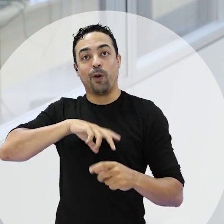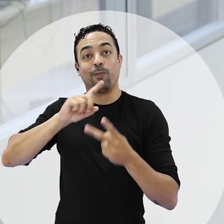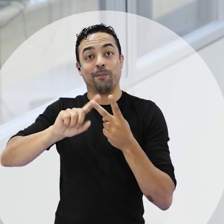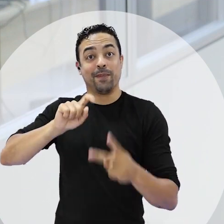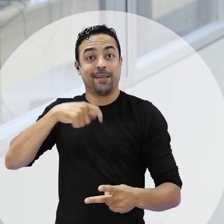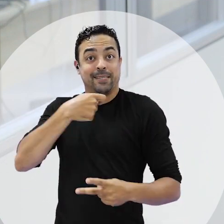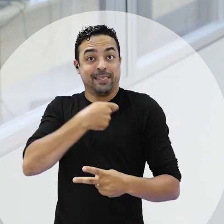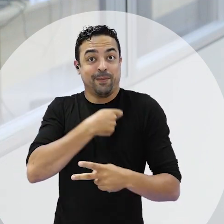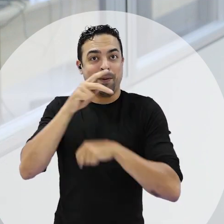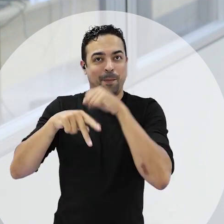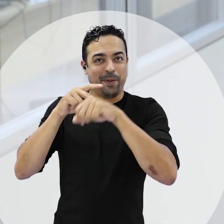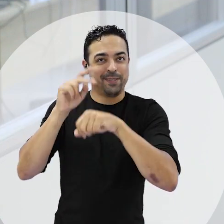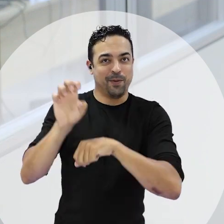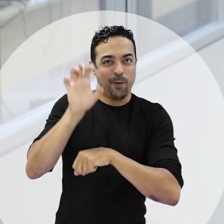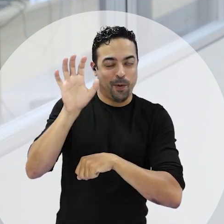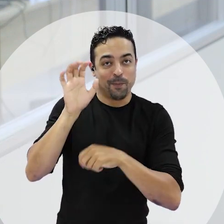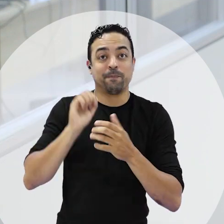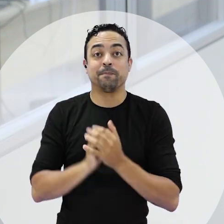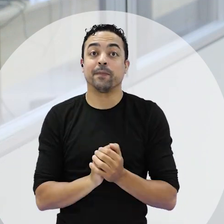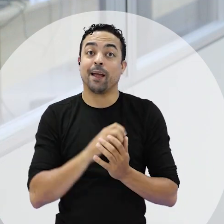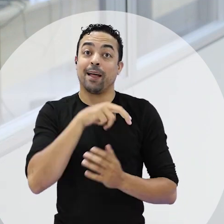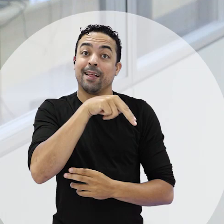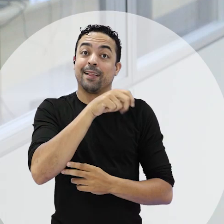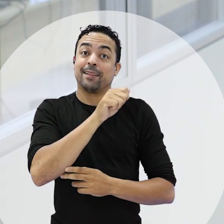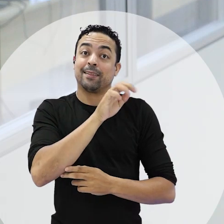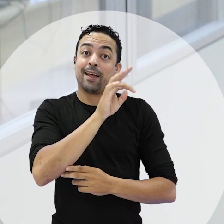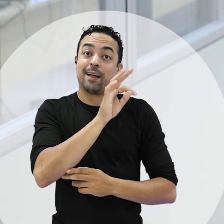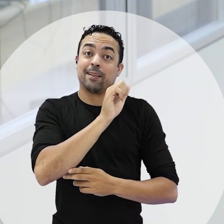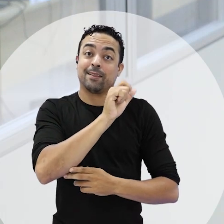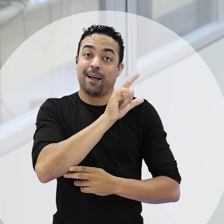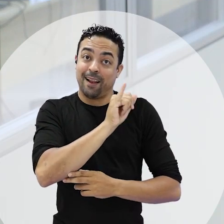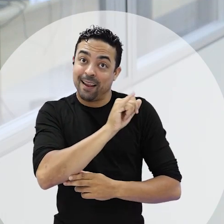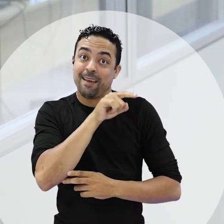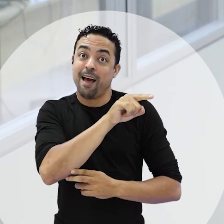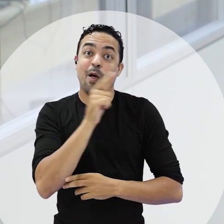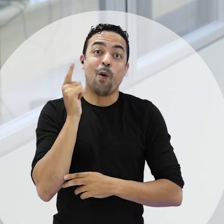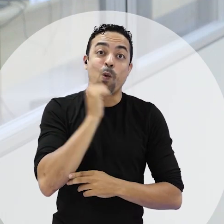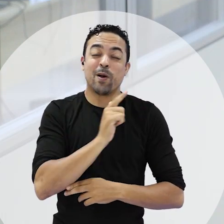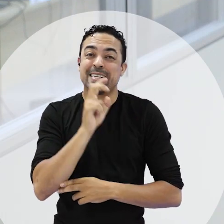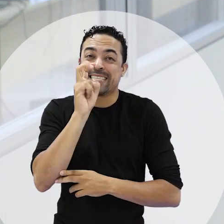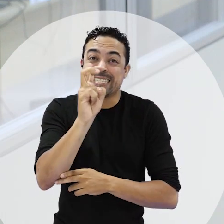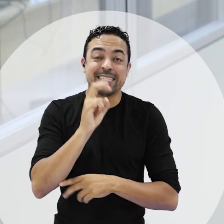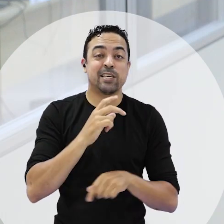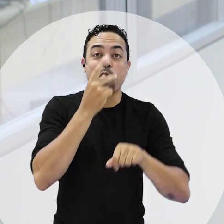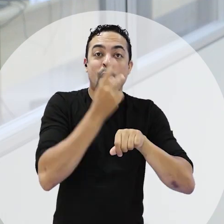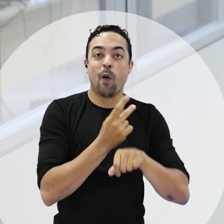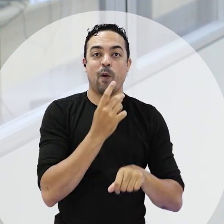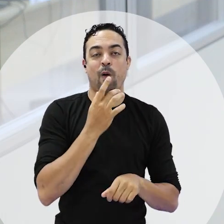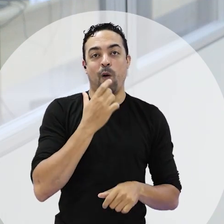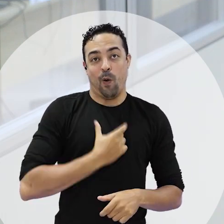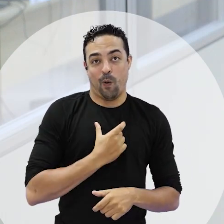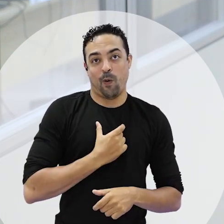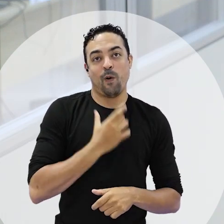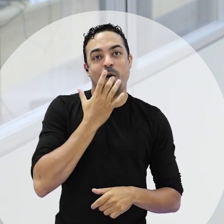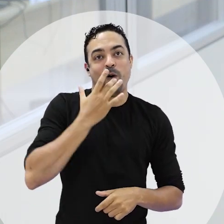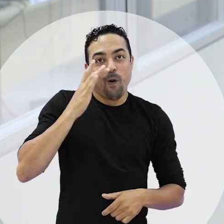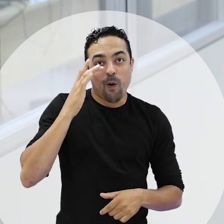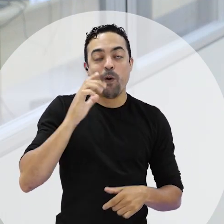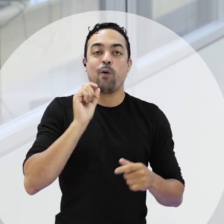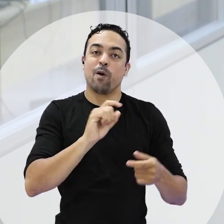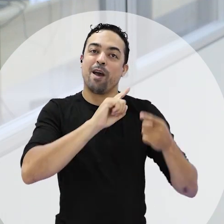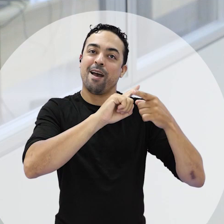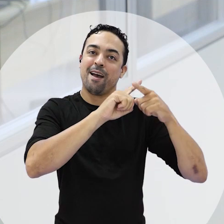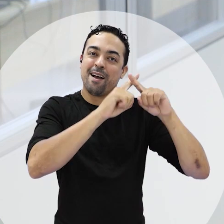e Espanha já a Natali Silva conquistou nada menos que cinco anos não para dos jogos